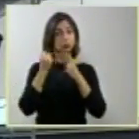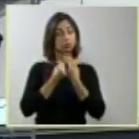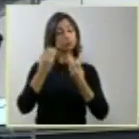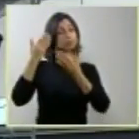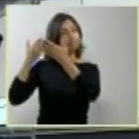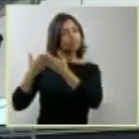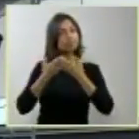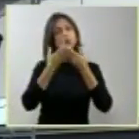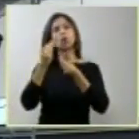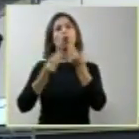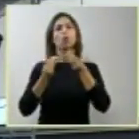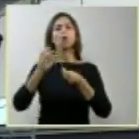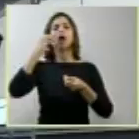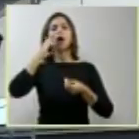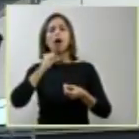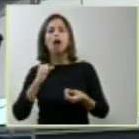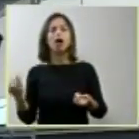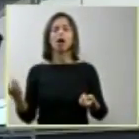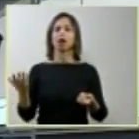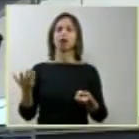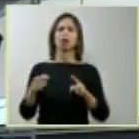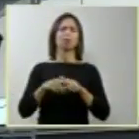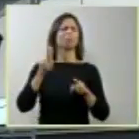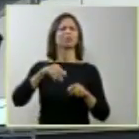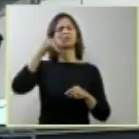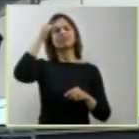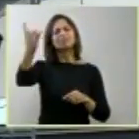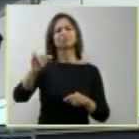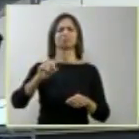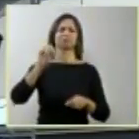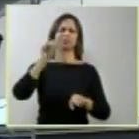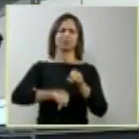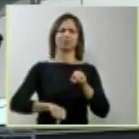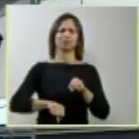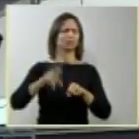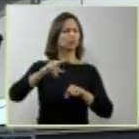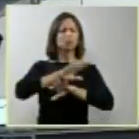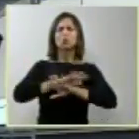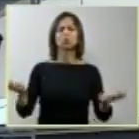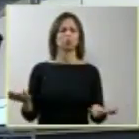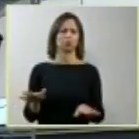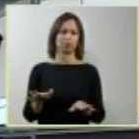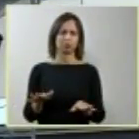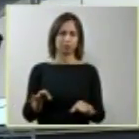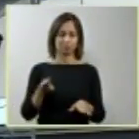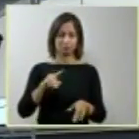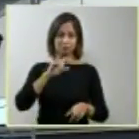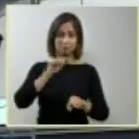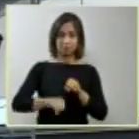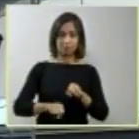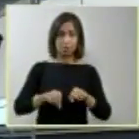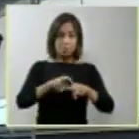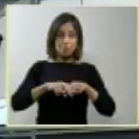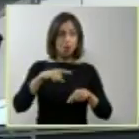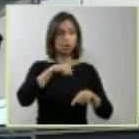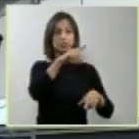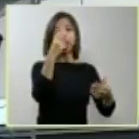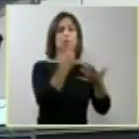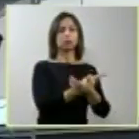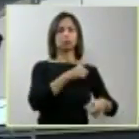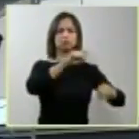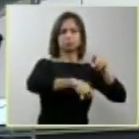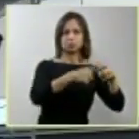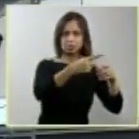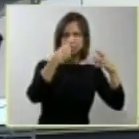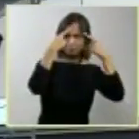saída por adoção, seja o que for, mas nunca matar, porque existiu. Então, por causa de um crime, a nossa sociedade,